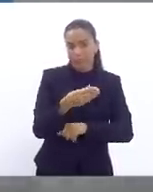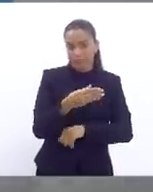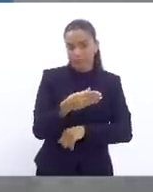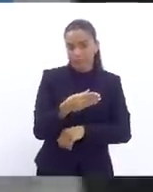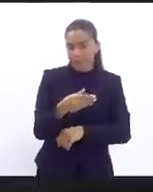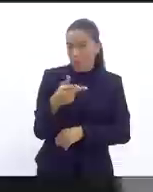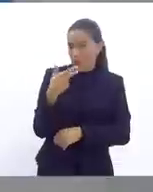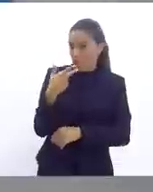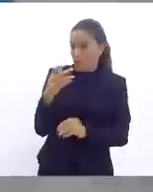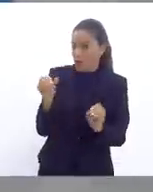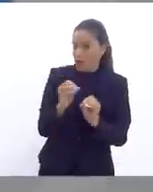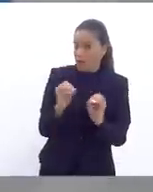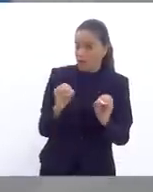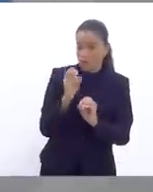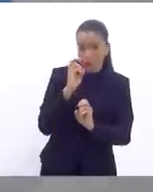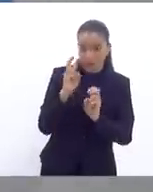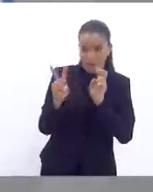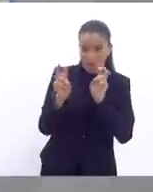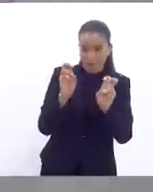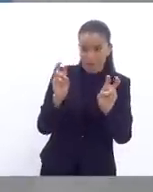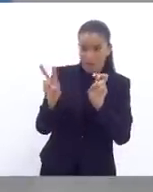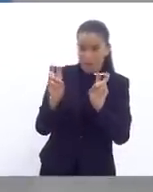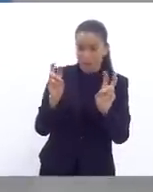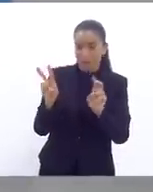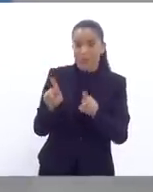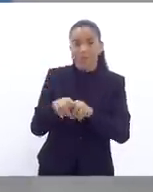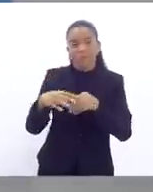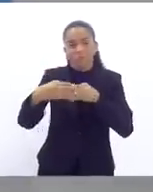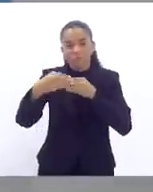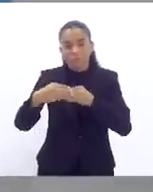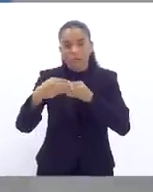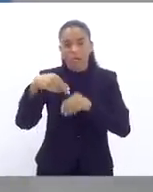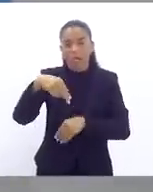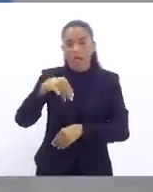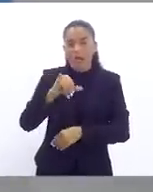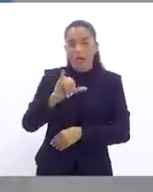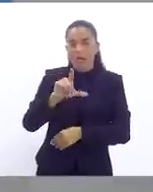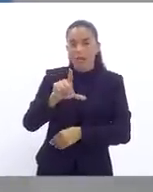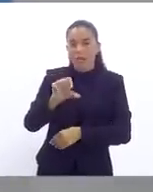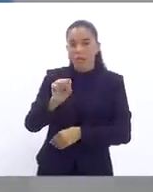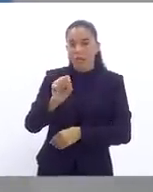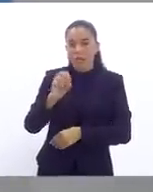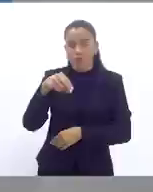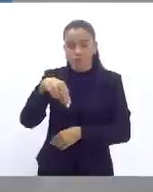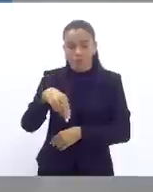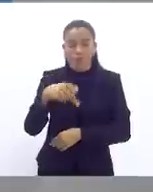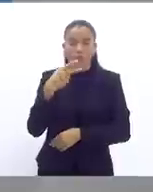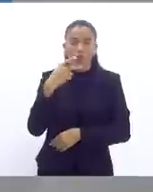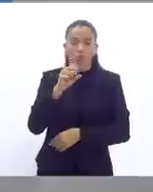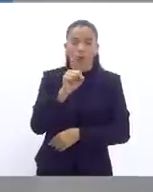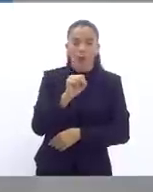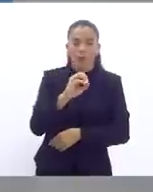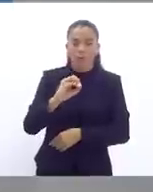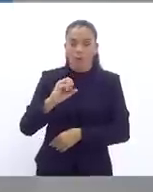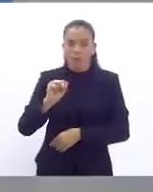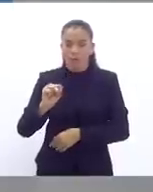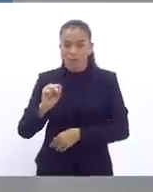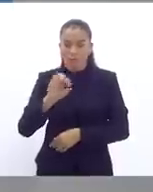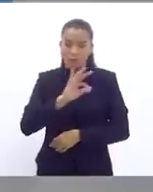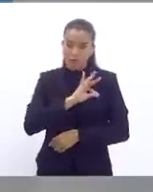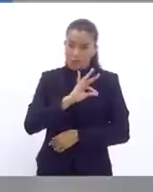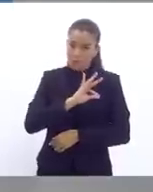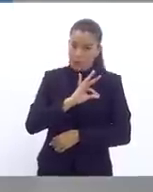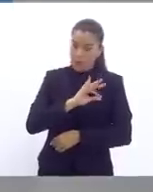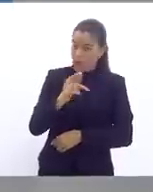não tô nem falando eu tô vendo aqui que é o saldar aqui o Nilson do sos polícia não tô nem falando sobre os